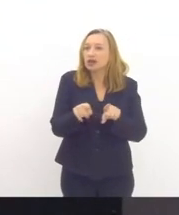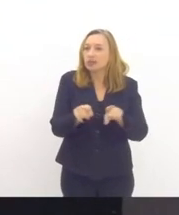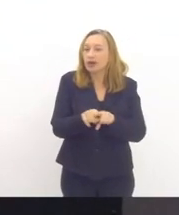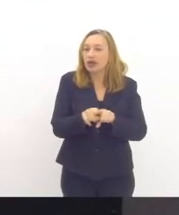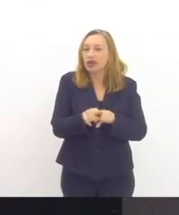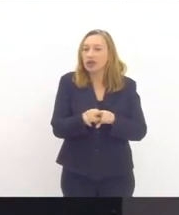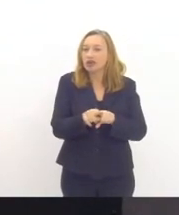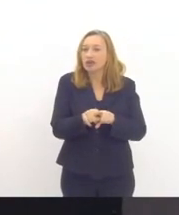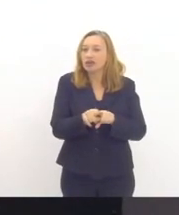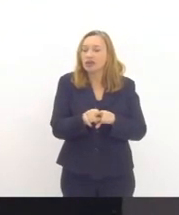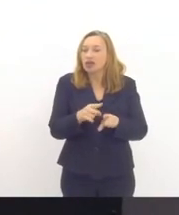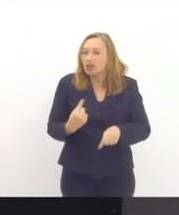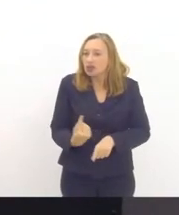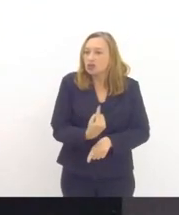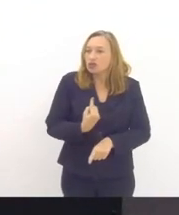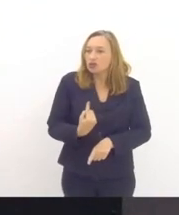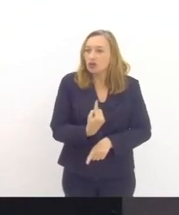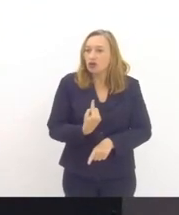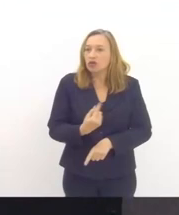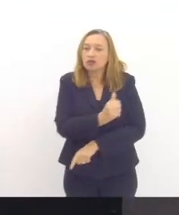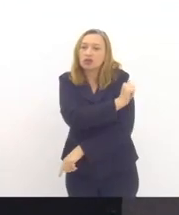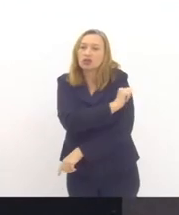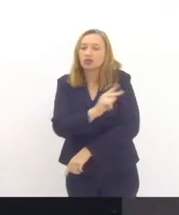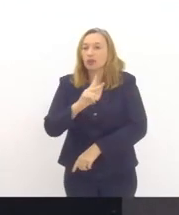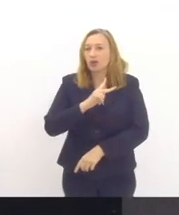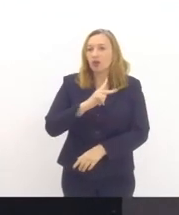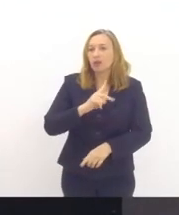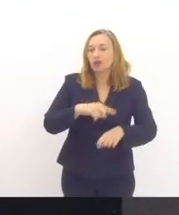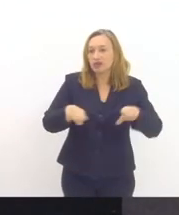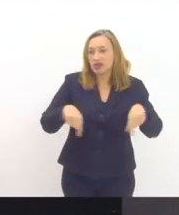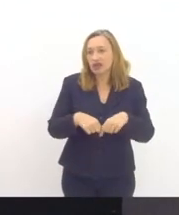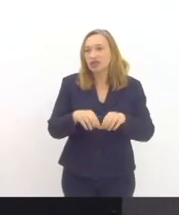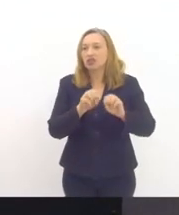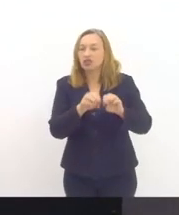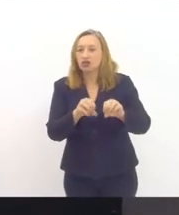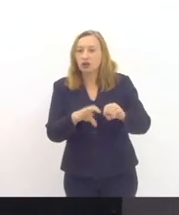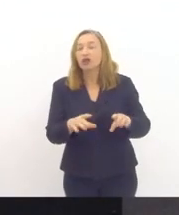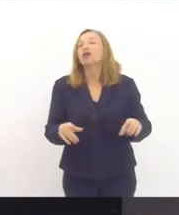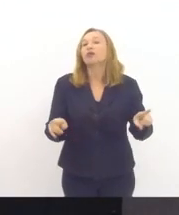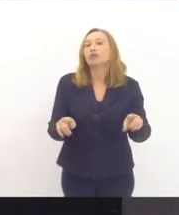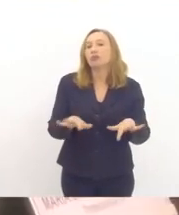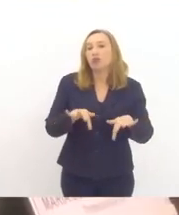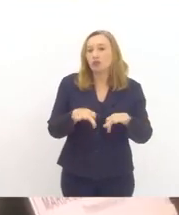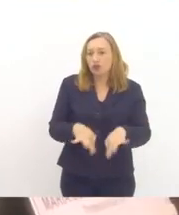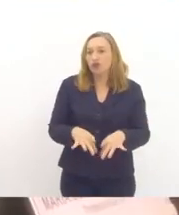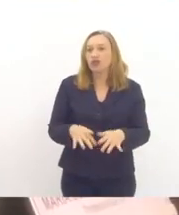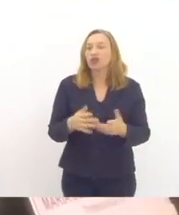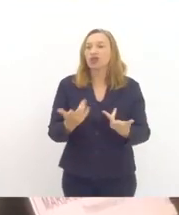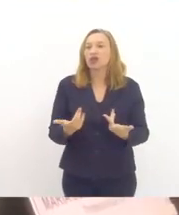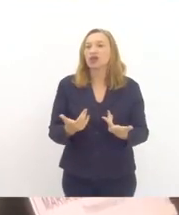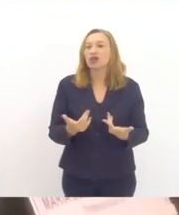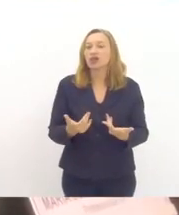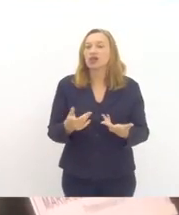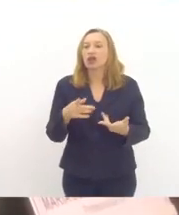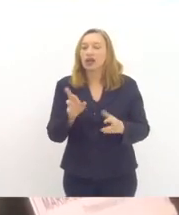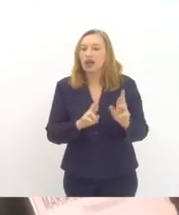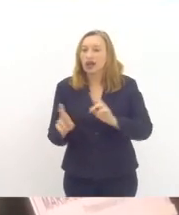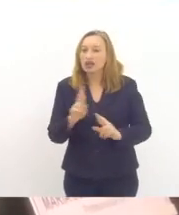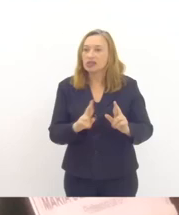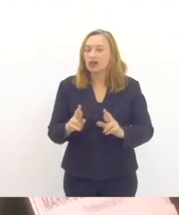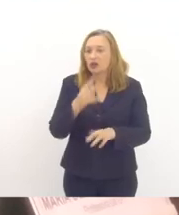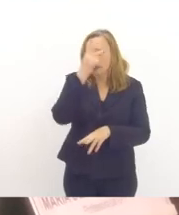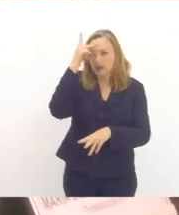os alunos dentro da própria sala de aula. Bom, por fim, com relação a refugiados e apátridas,